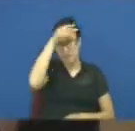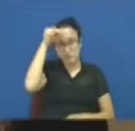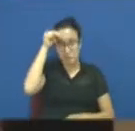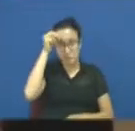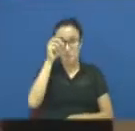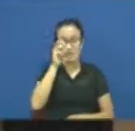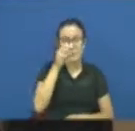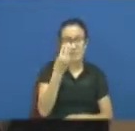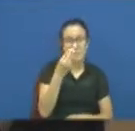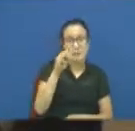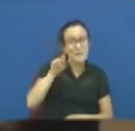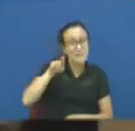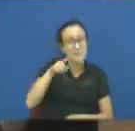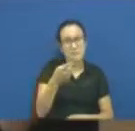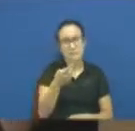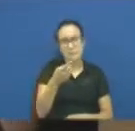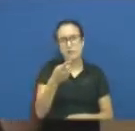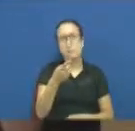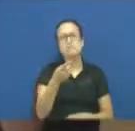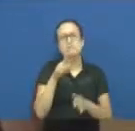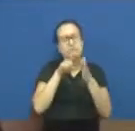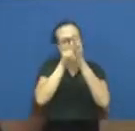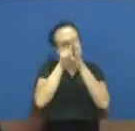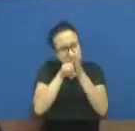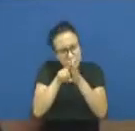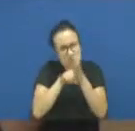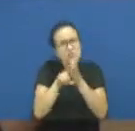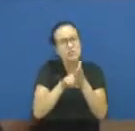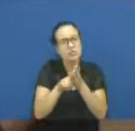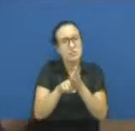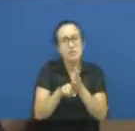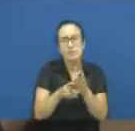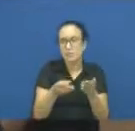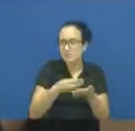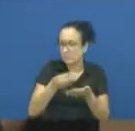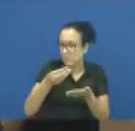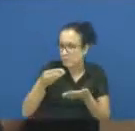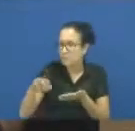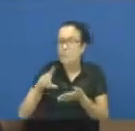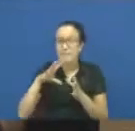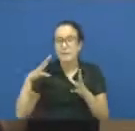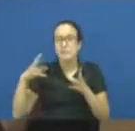de PSA, né, Dr. Júlio, para esta campanha